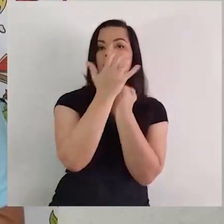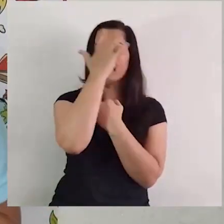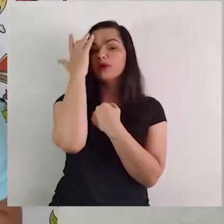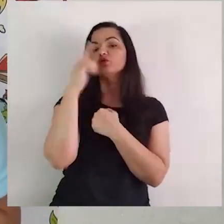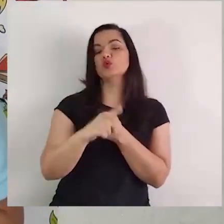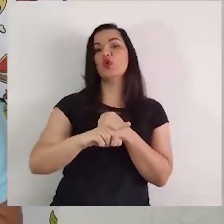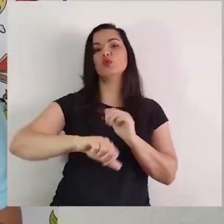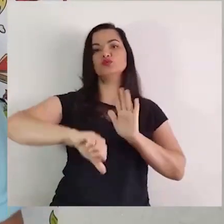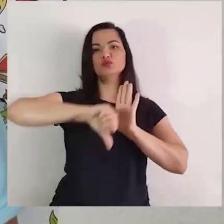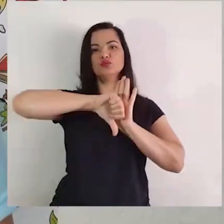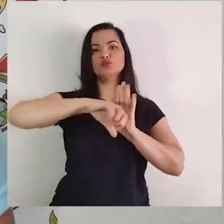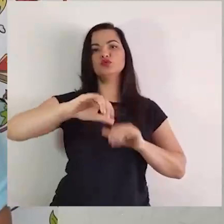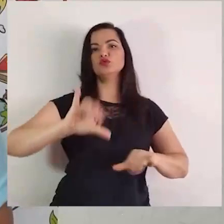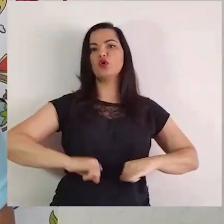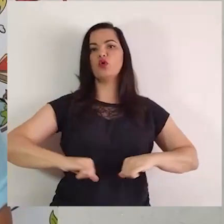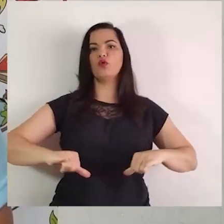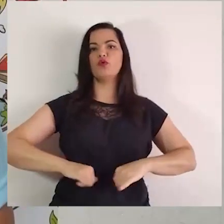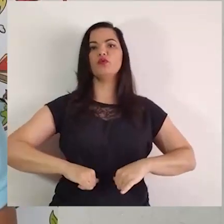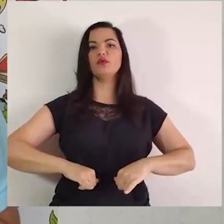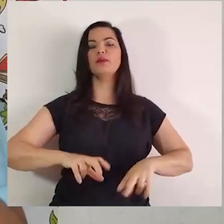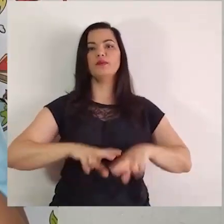vítimas de crimes digitais.